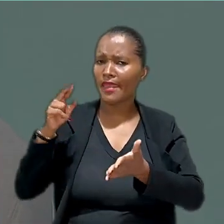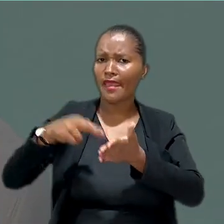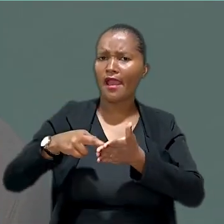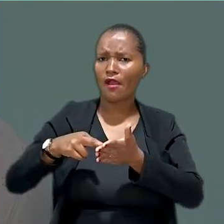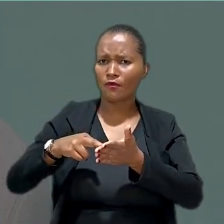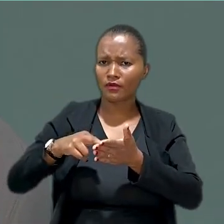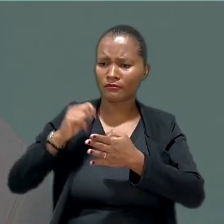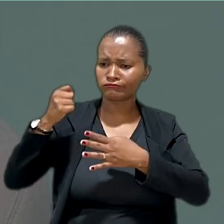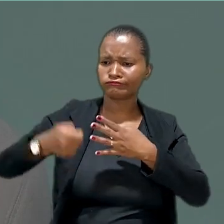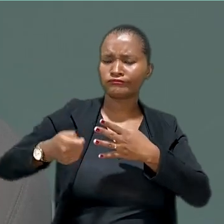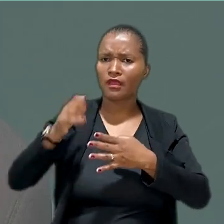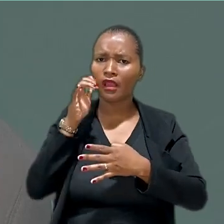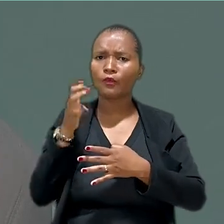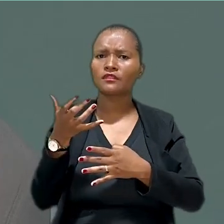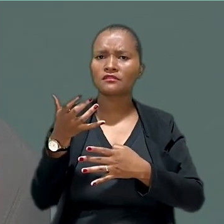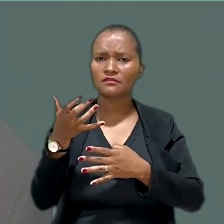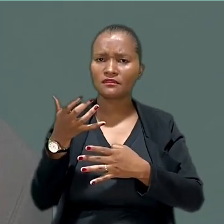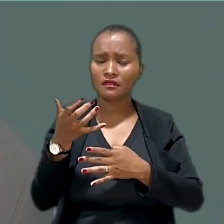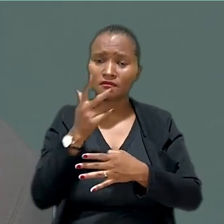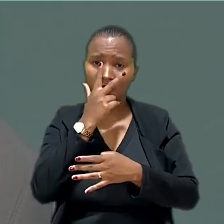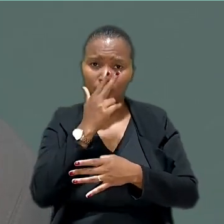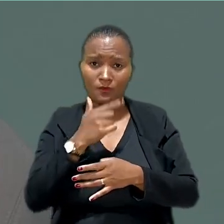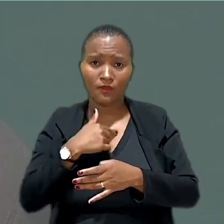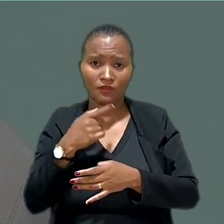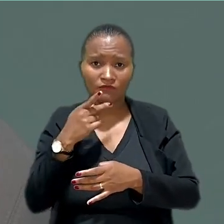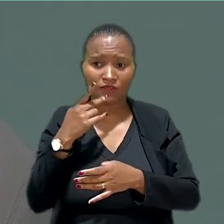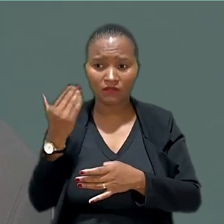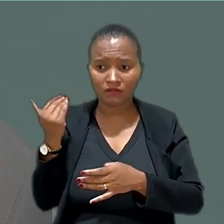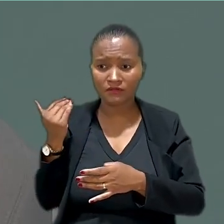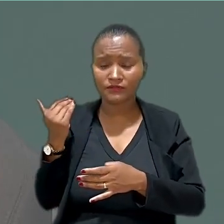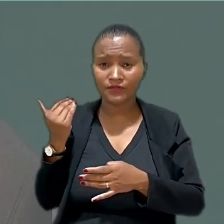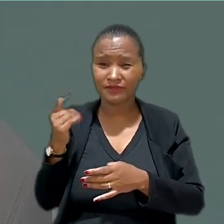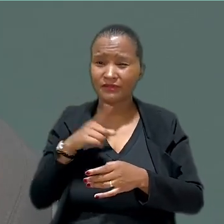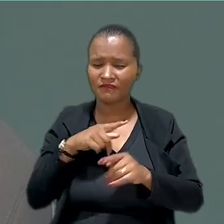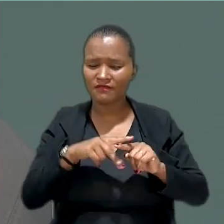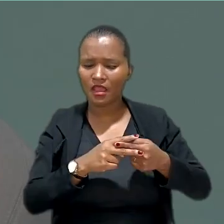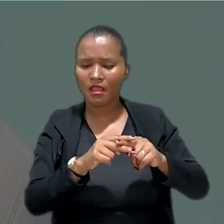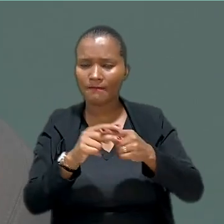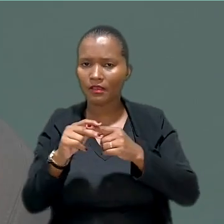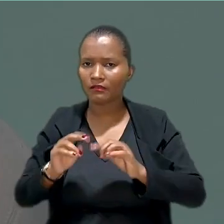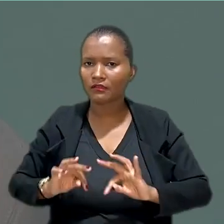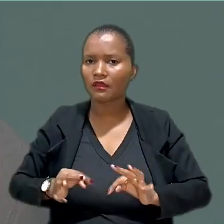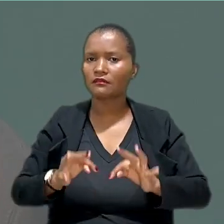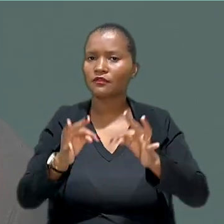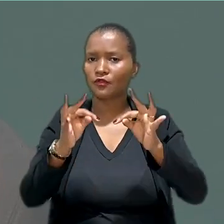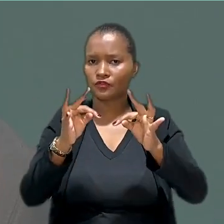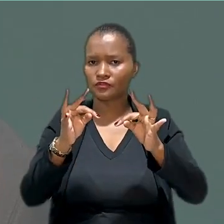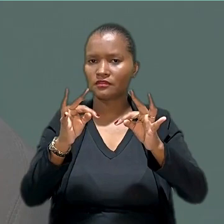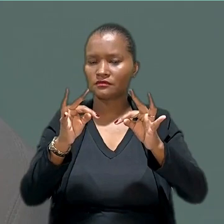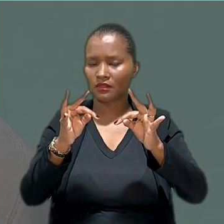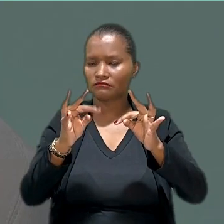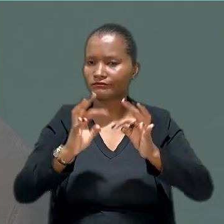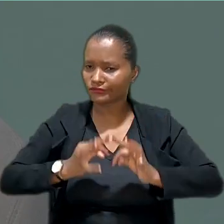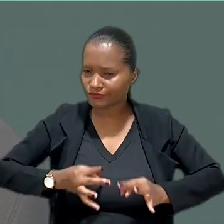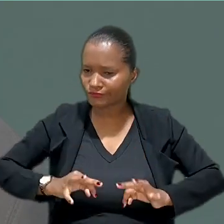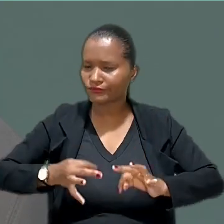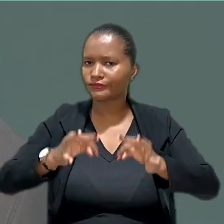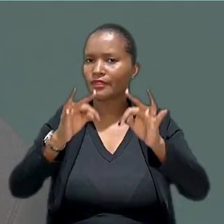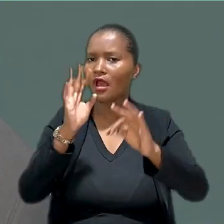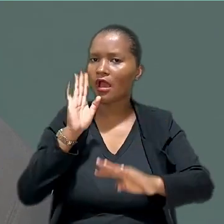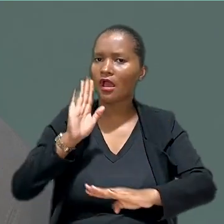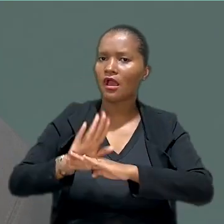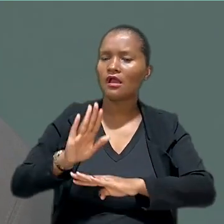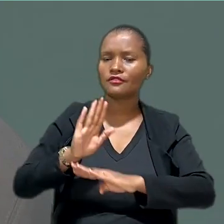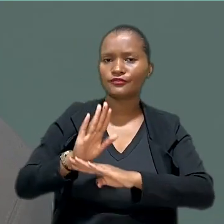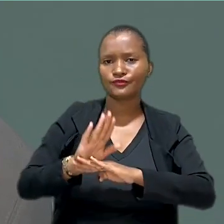concreta. Para isto, e como eu disse há pouco, é uma série de ferramentas tecnológicas. A tecnologia é